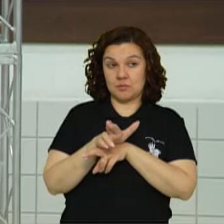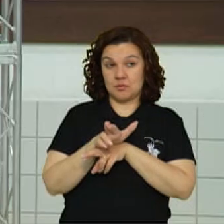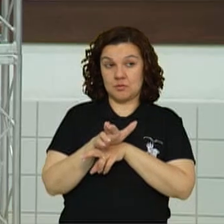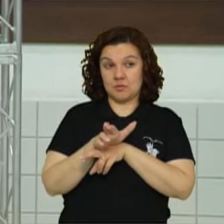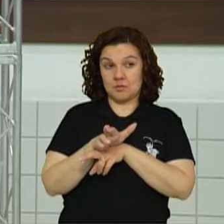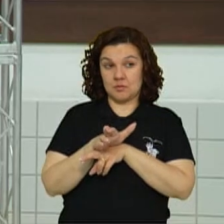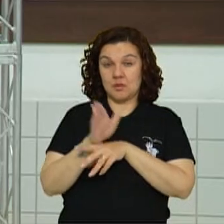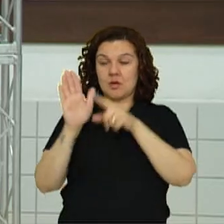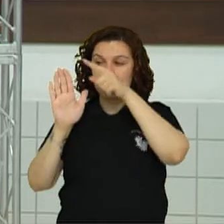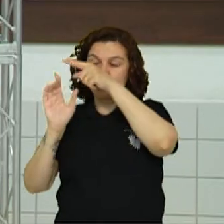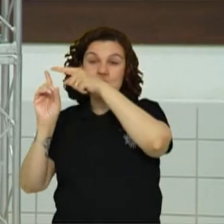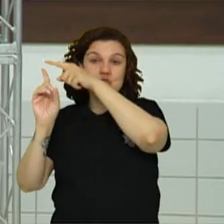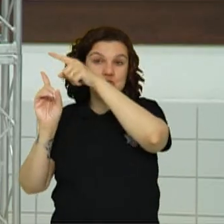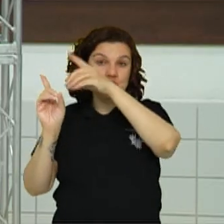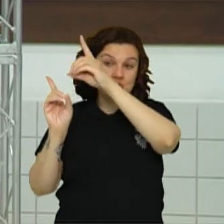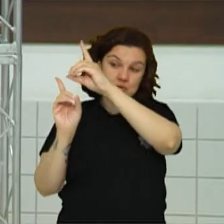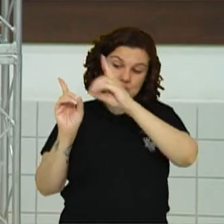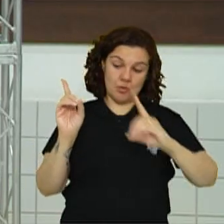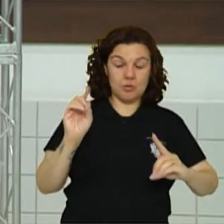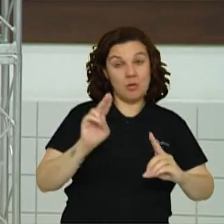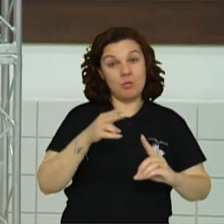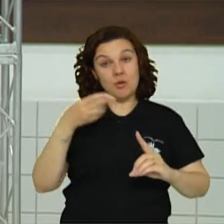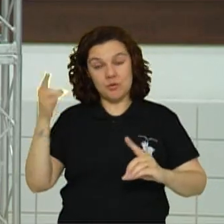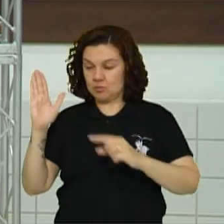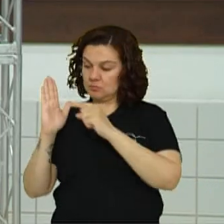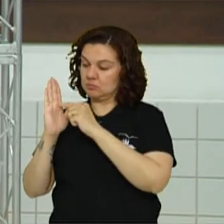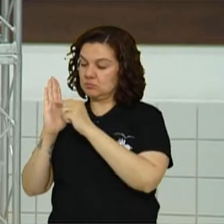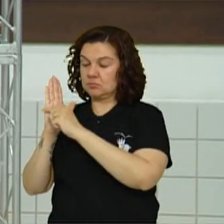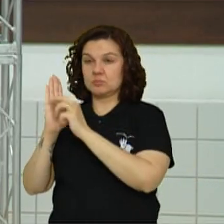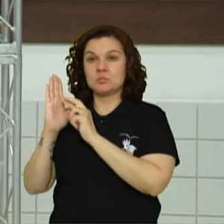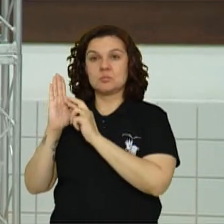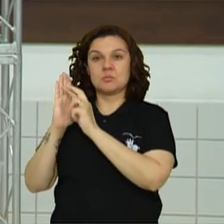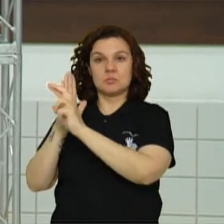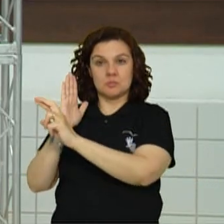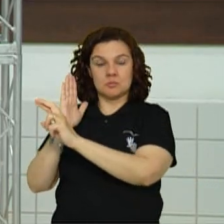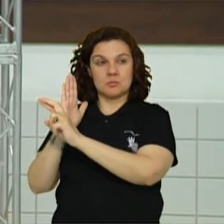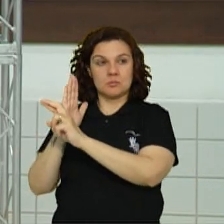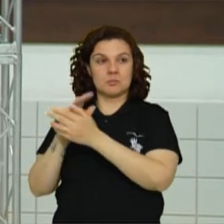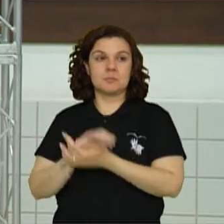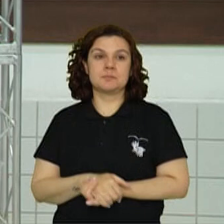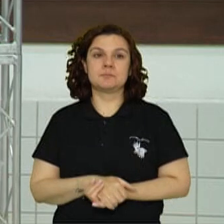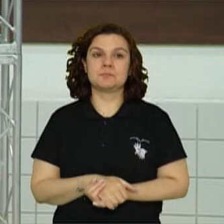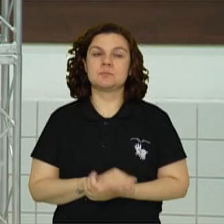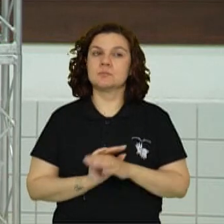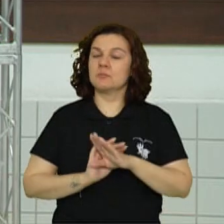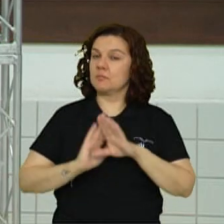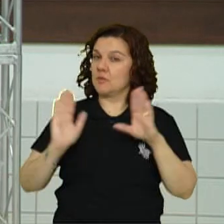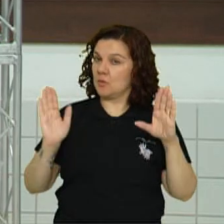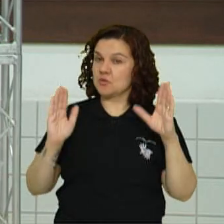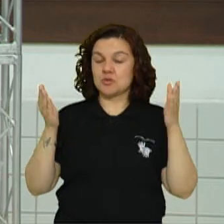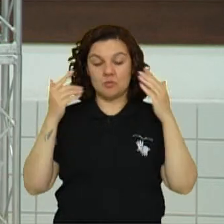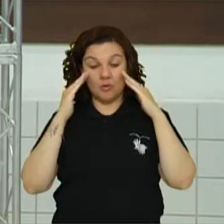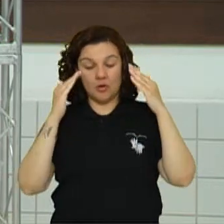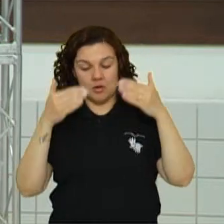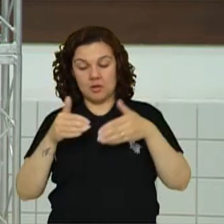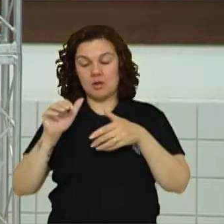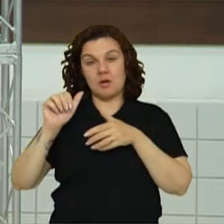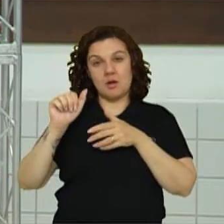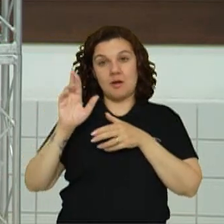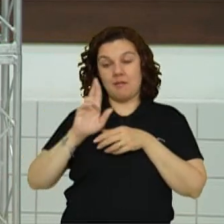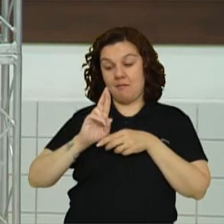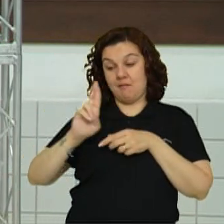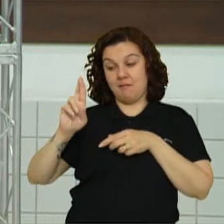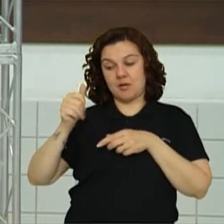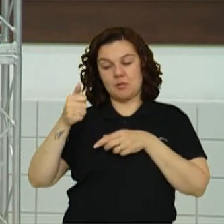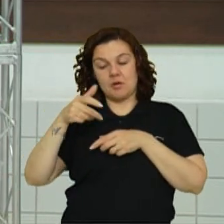com a diagonal do quadrado e na outra vez o raio se relaciona com o apótema. Então, hoje a gente vai pensar que o